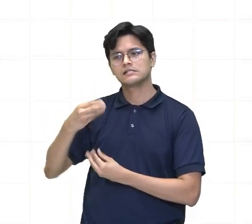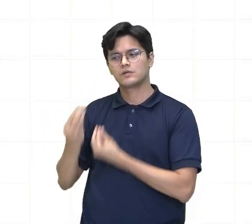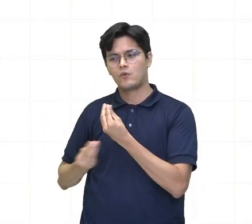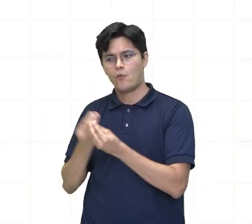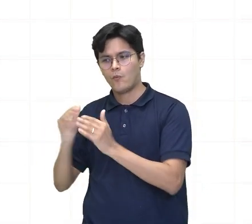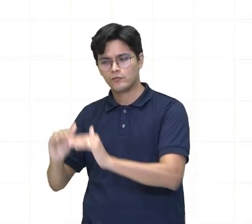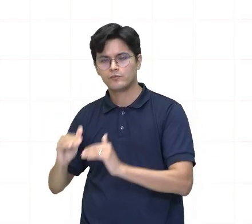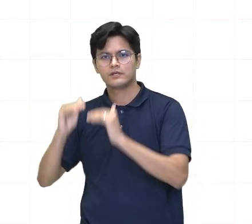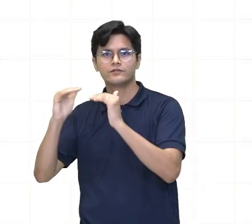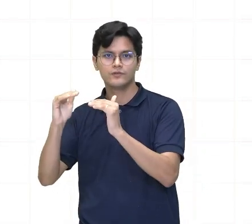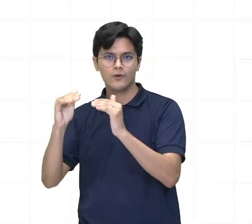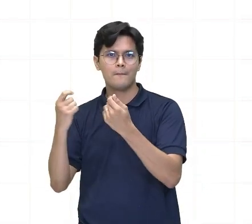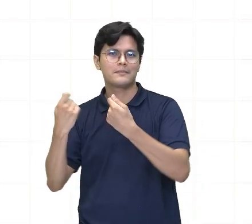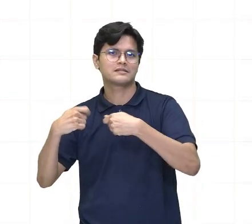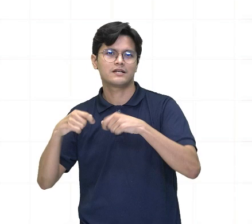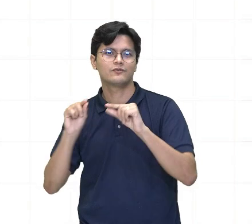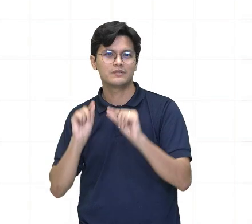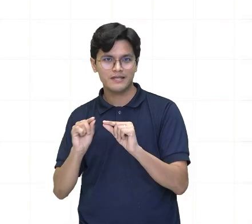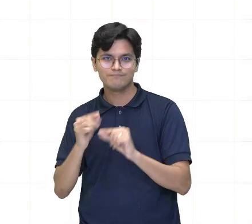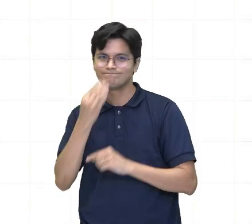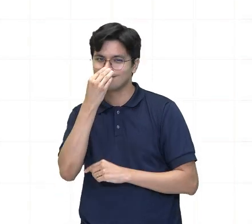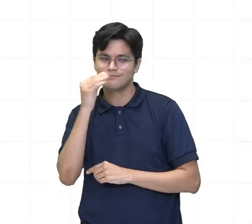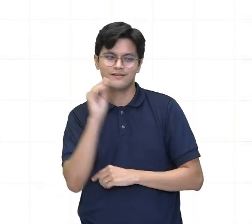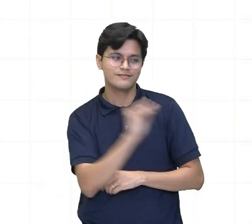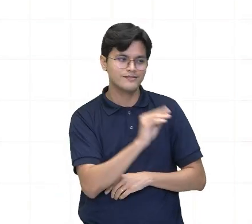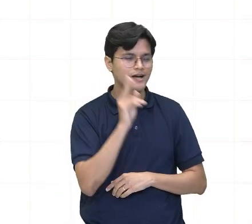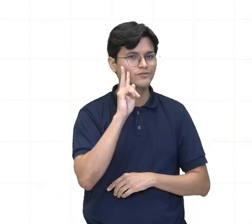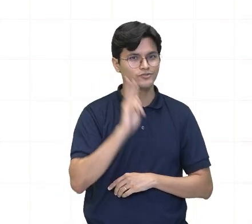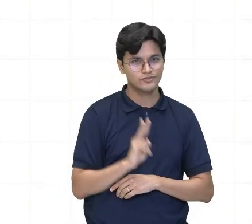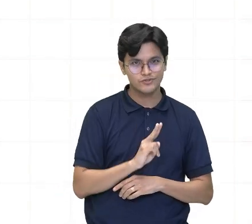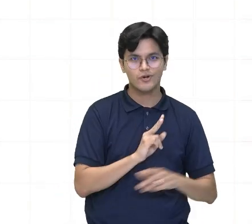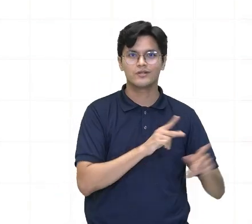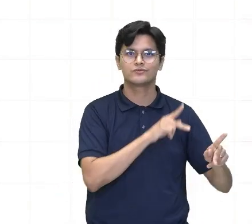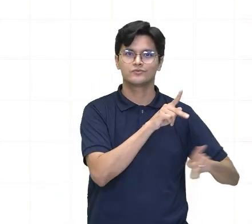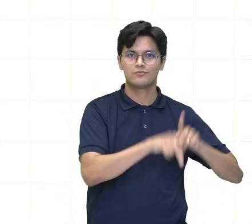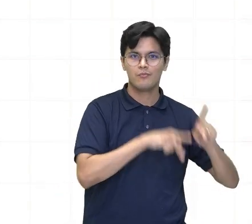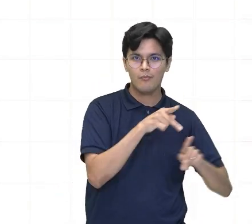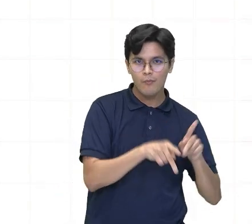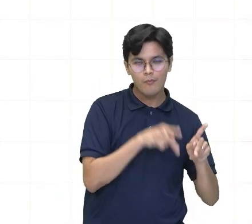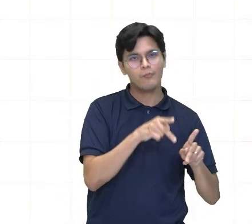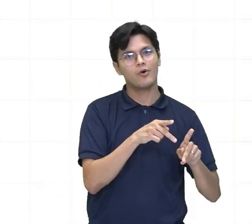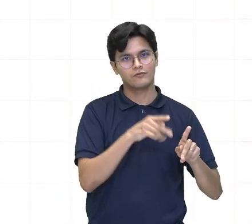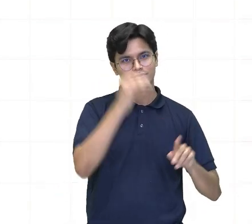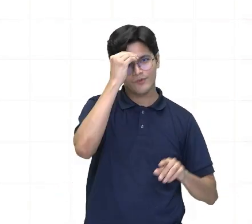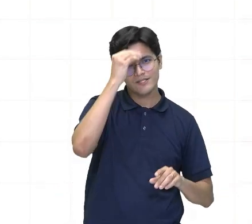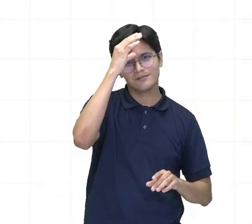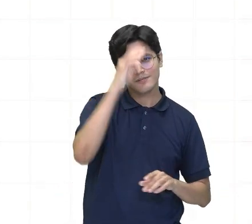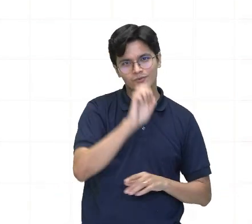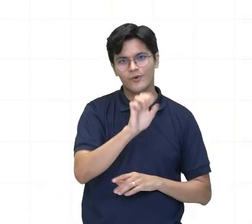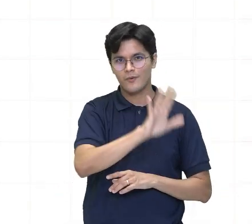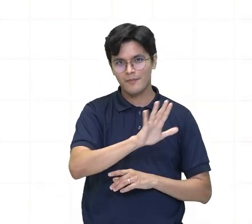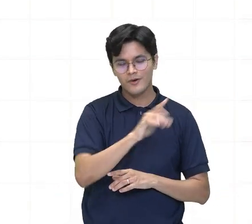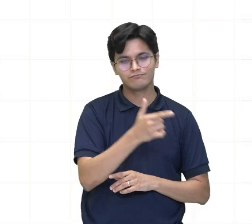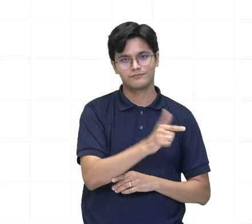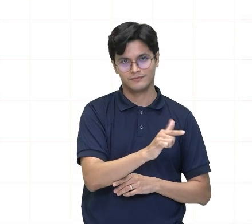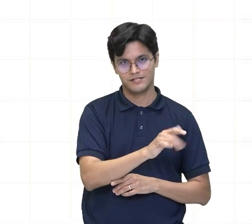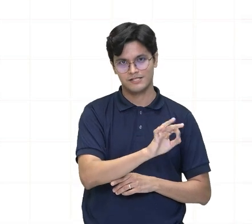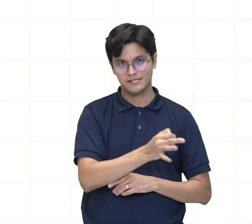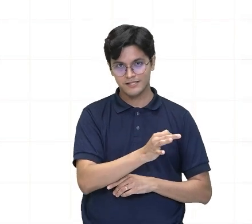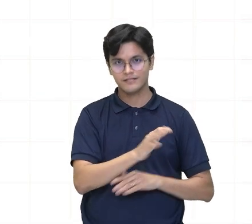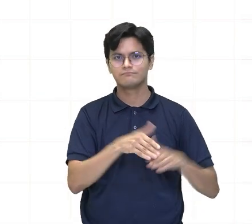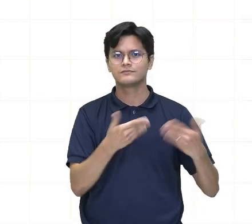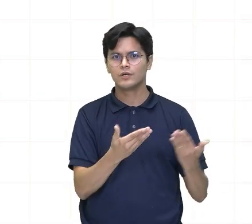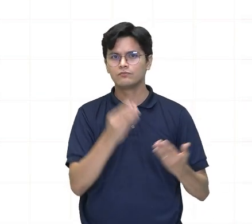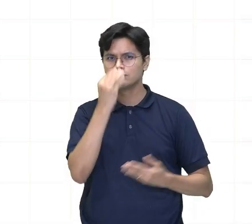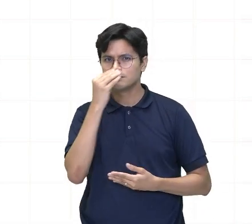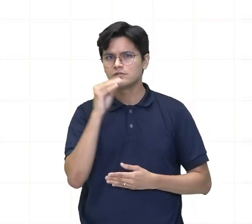a história de civilizações que não tinham conhecimento europeu. E uma forma de fazer esse desprezo é